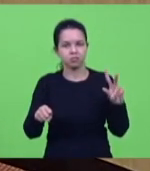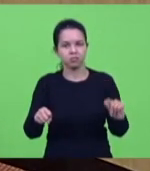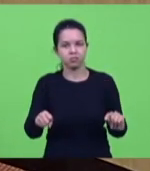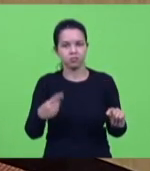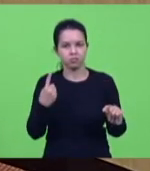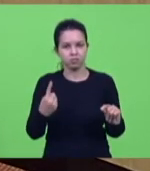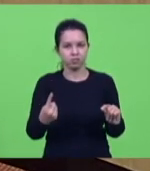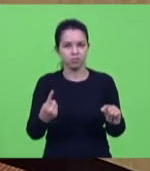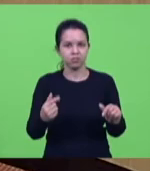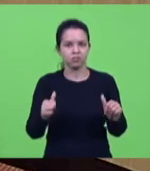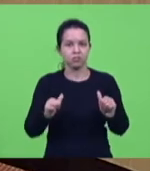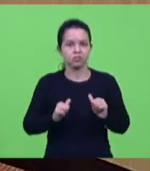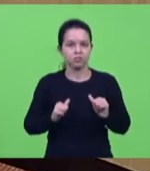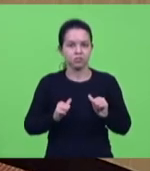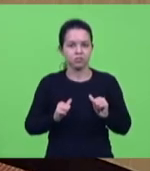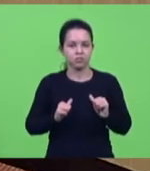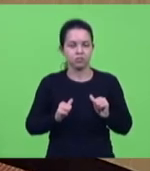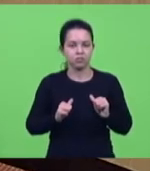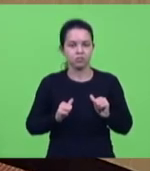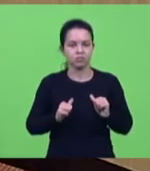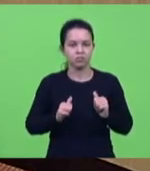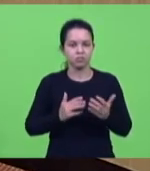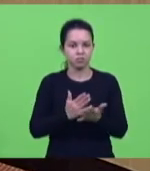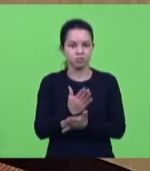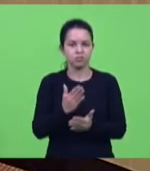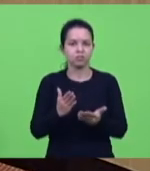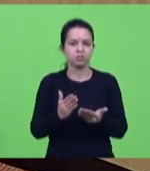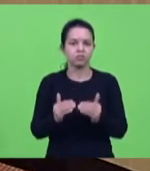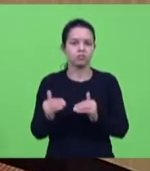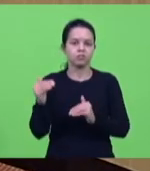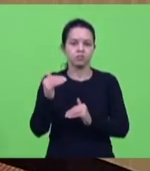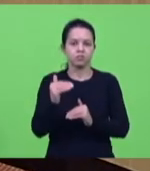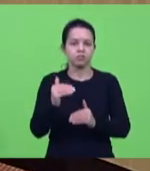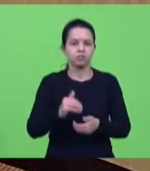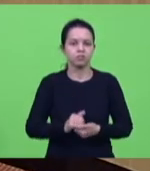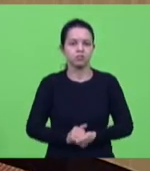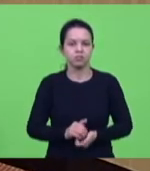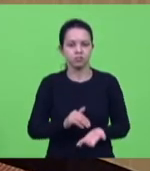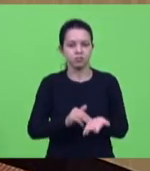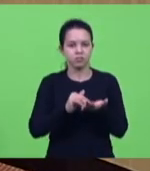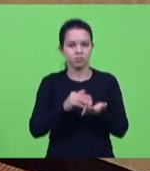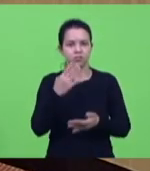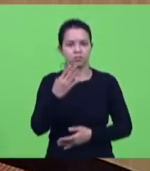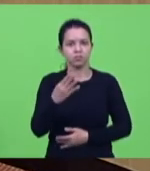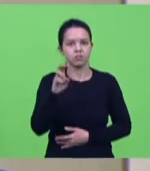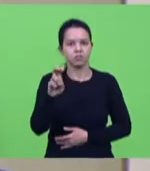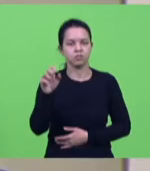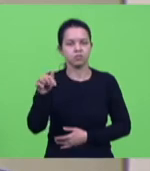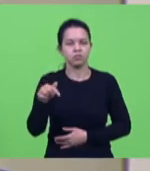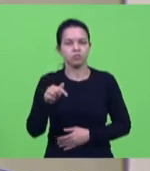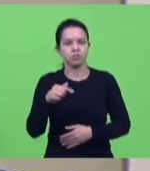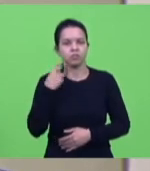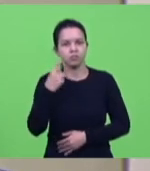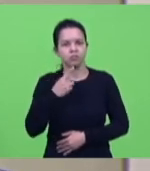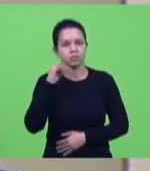1 abstenção. Aprovado por maioria. Moção 457, autor deputado Gessé Lopes, manifestando